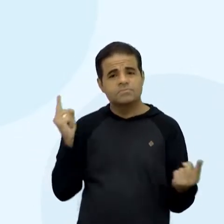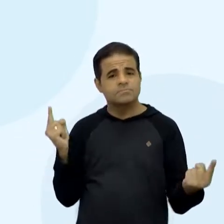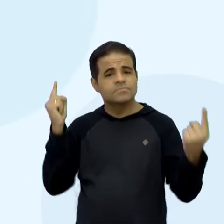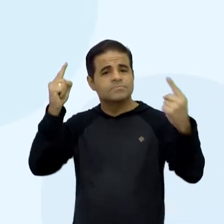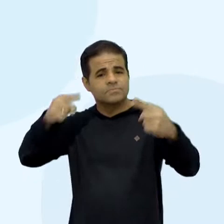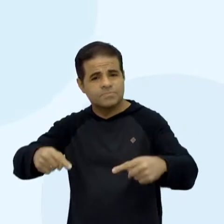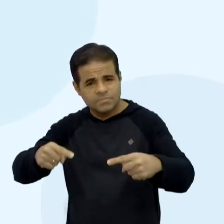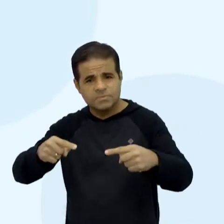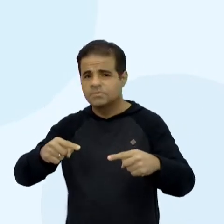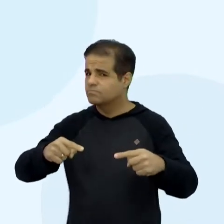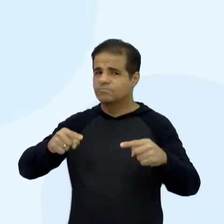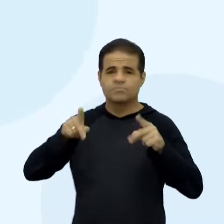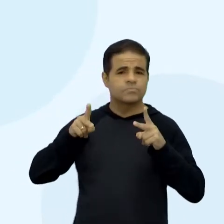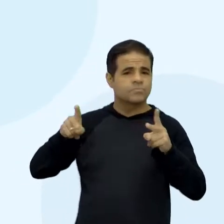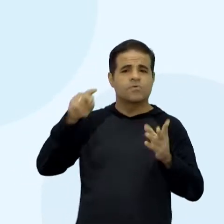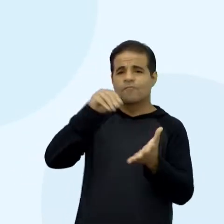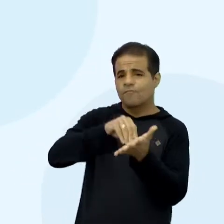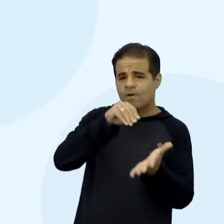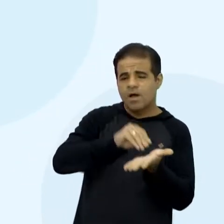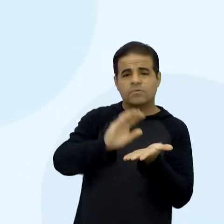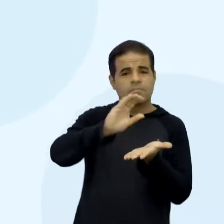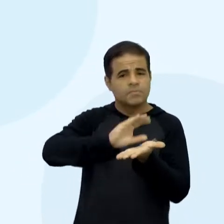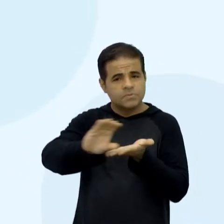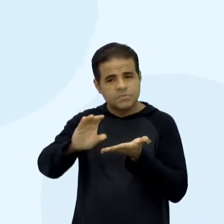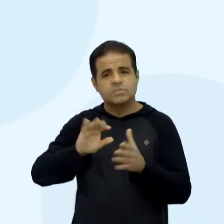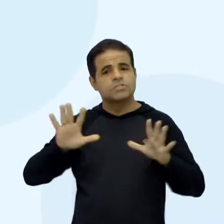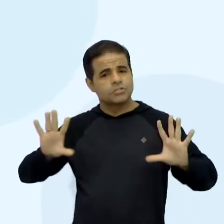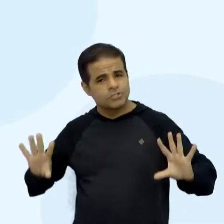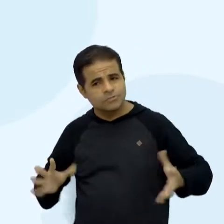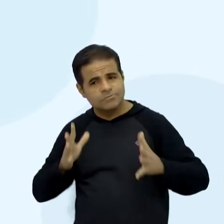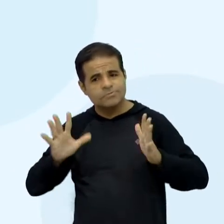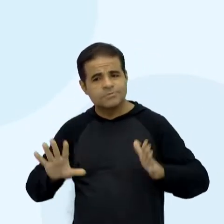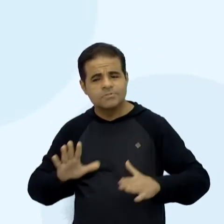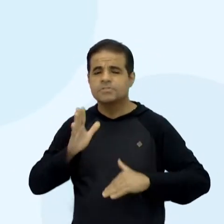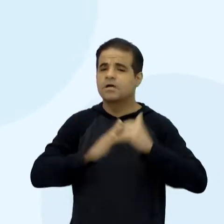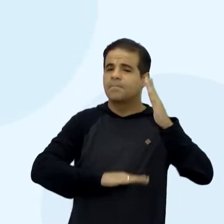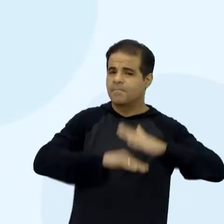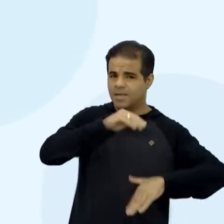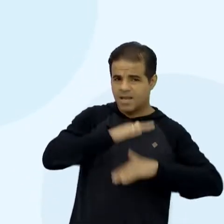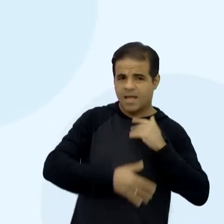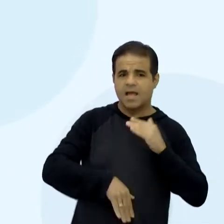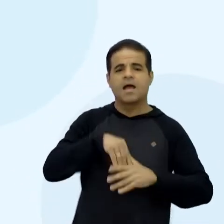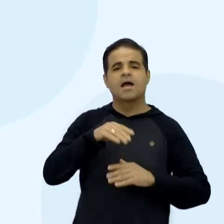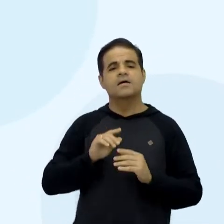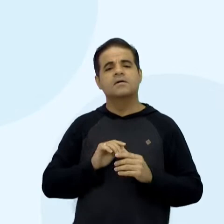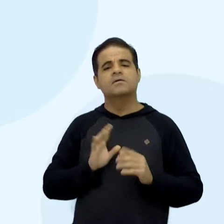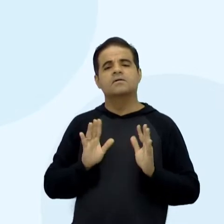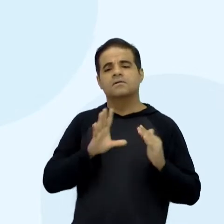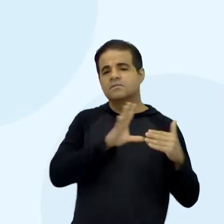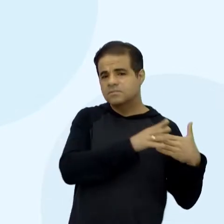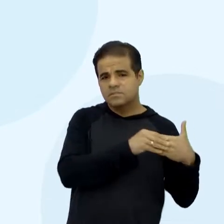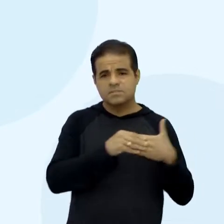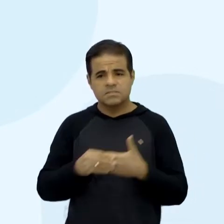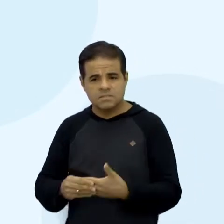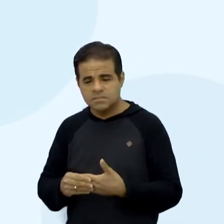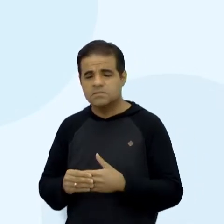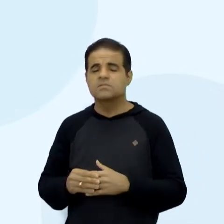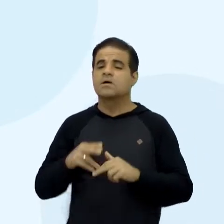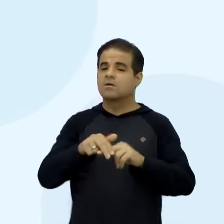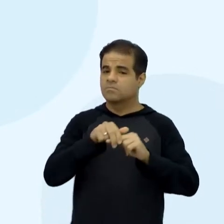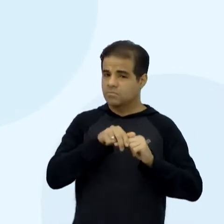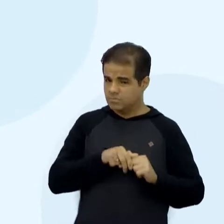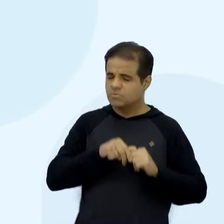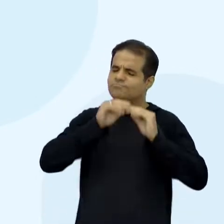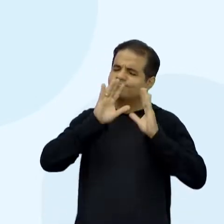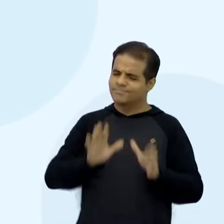enfrentam um quadro permanente de falta de patrocínio e incentivos à prática de esporte no segmento. Por conta